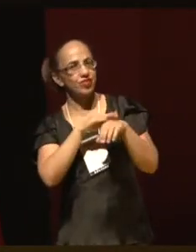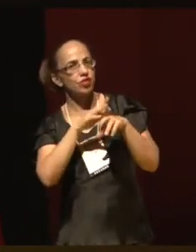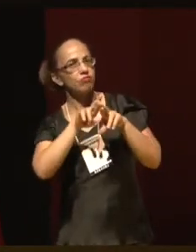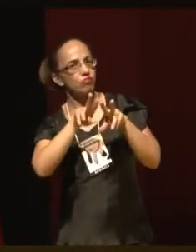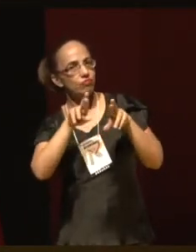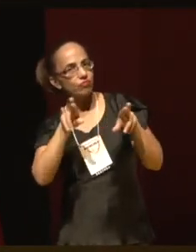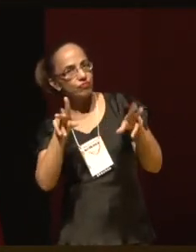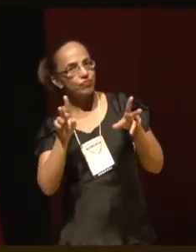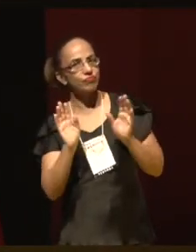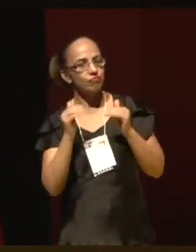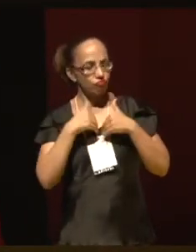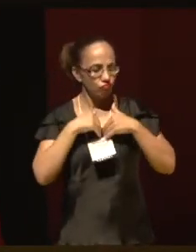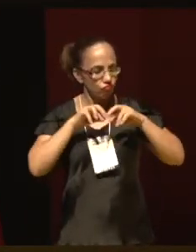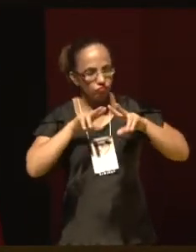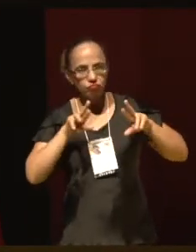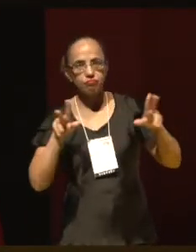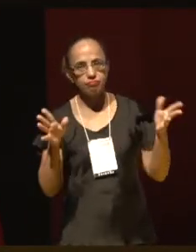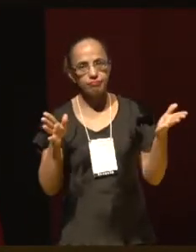Nível 1,